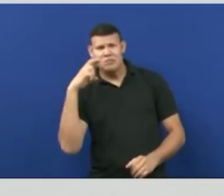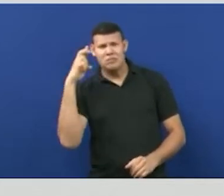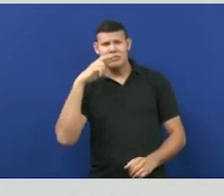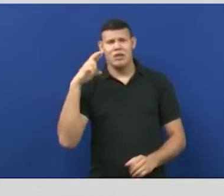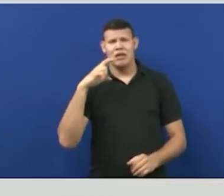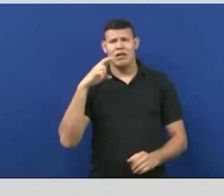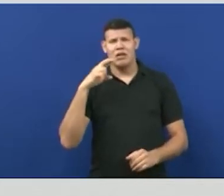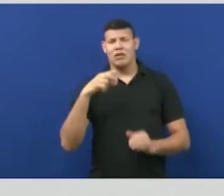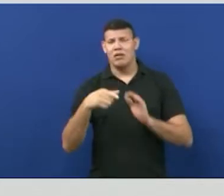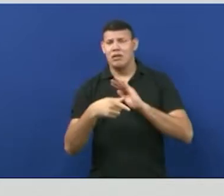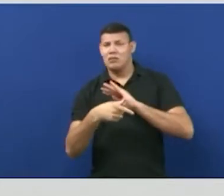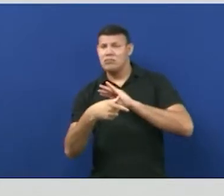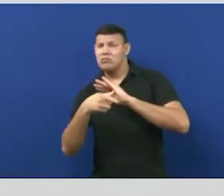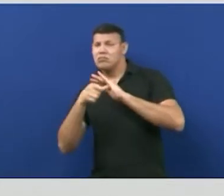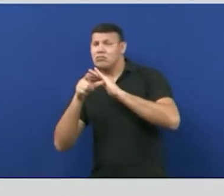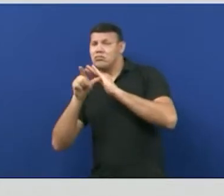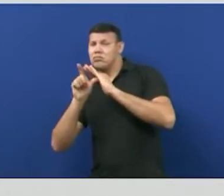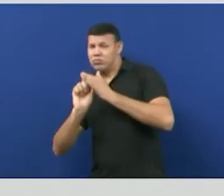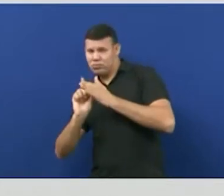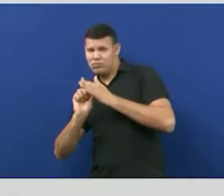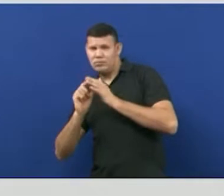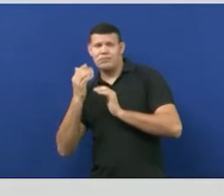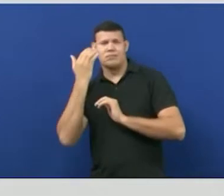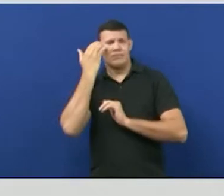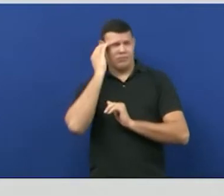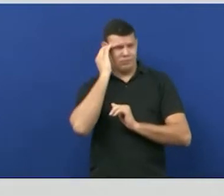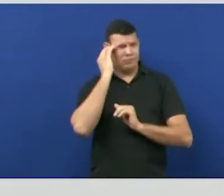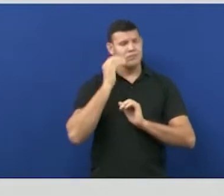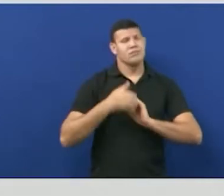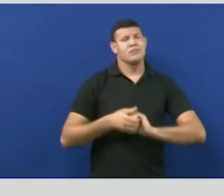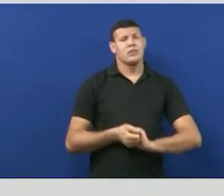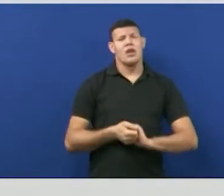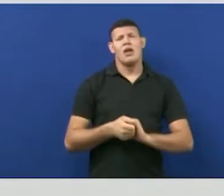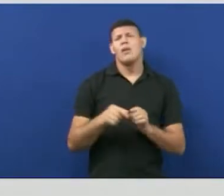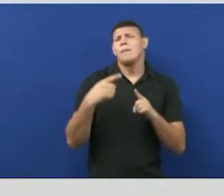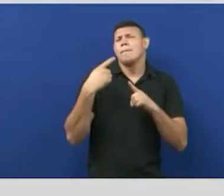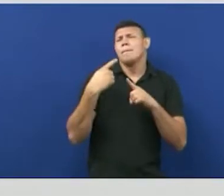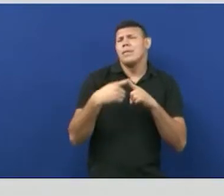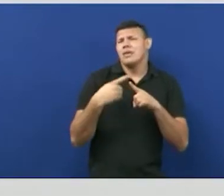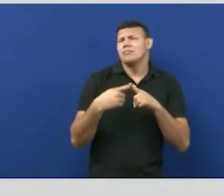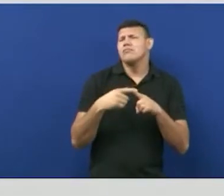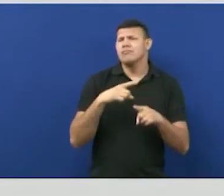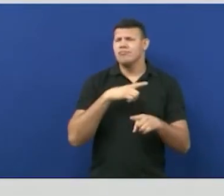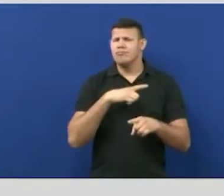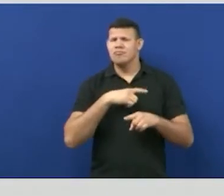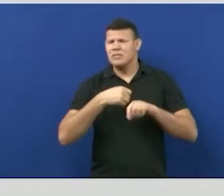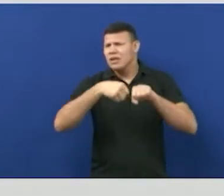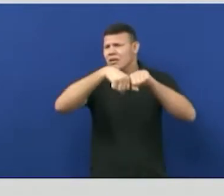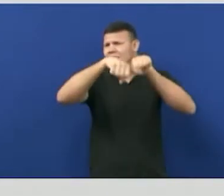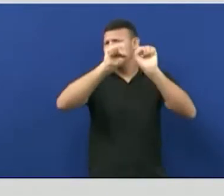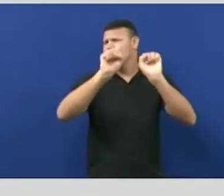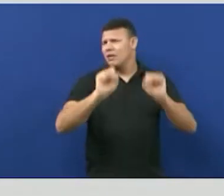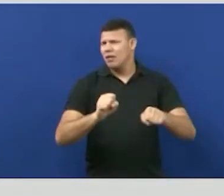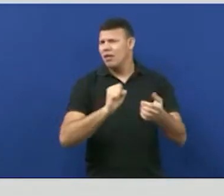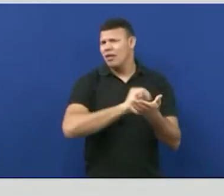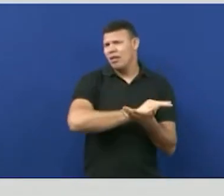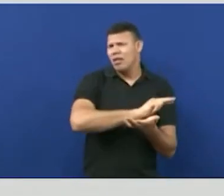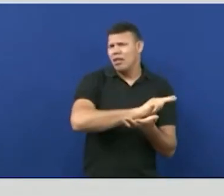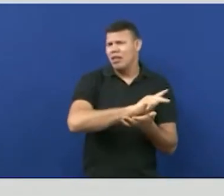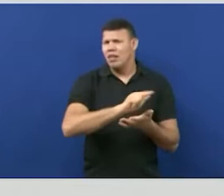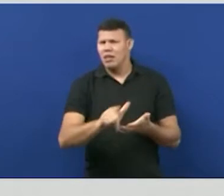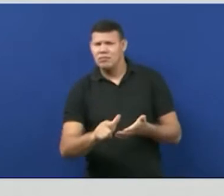para frente. Todo organismo ele é composto por diversos tipos de sistemas. Os sistemas podem